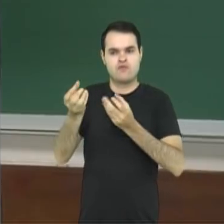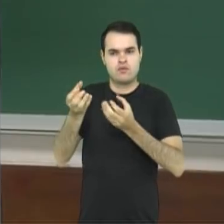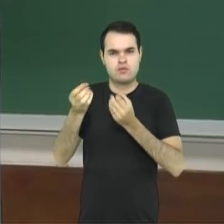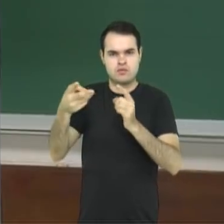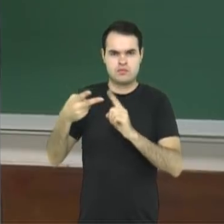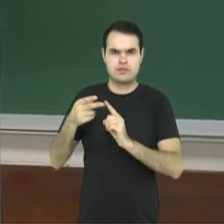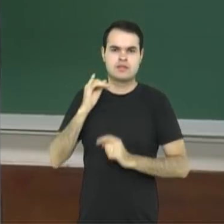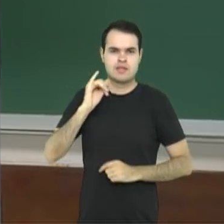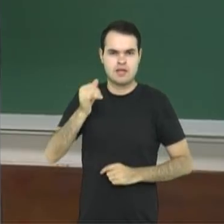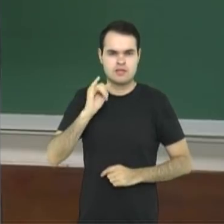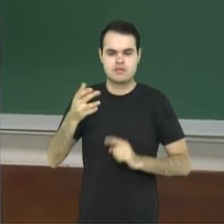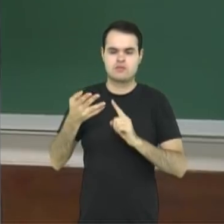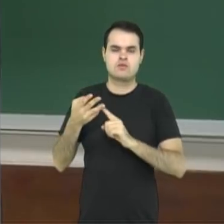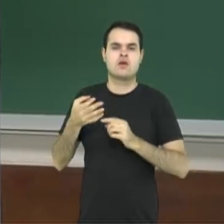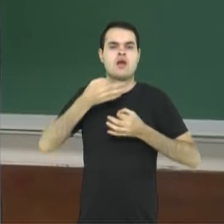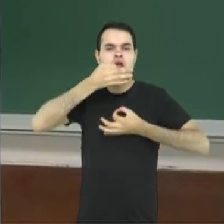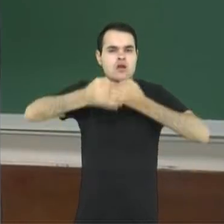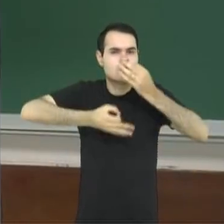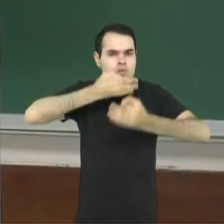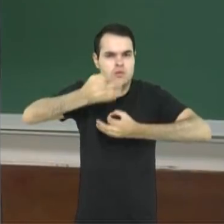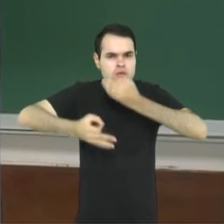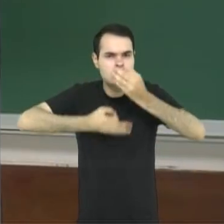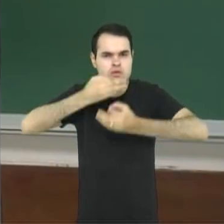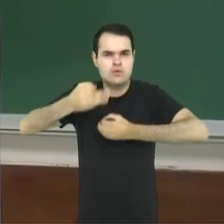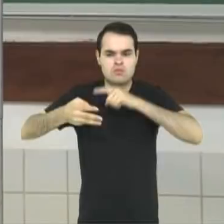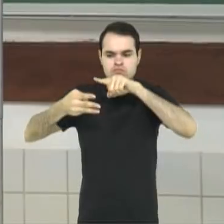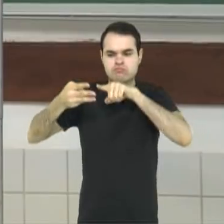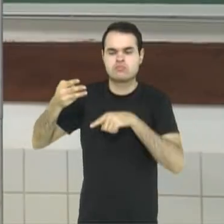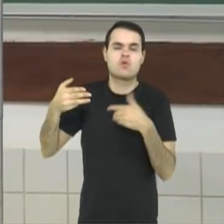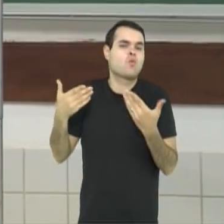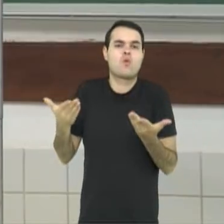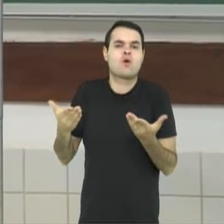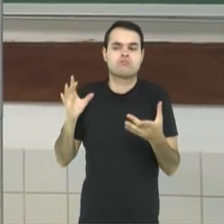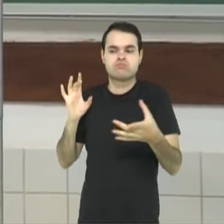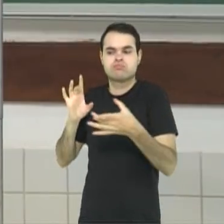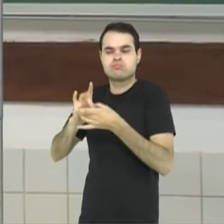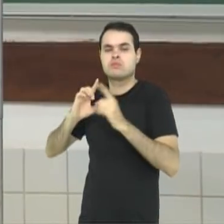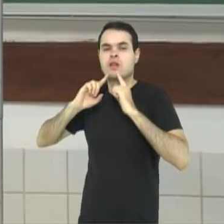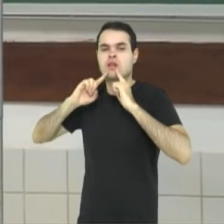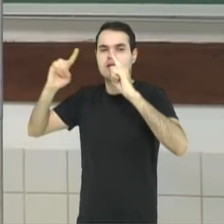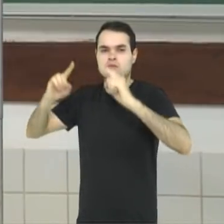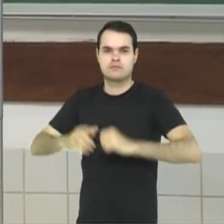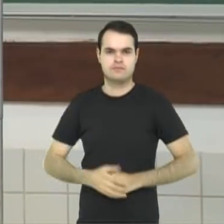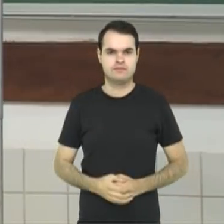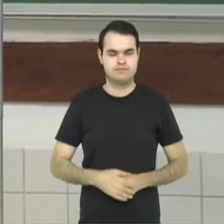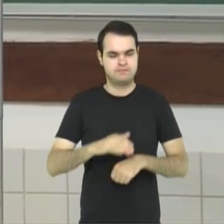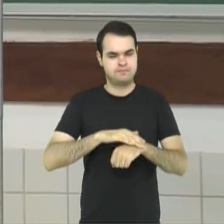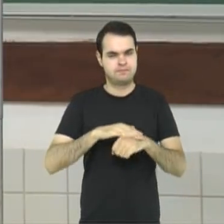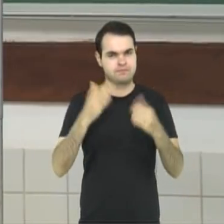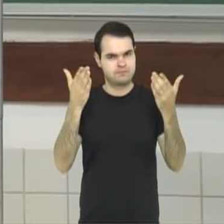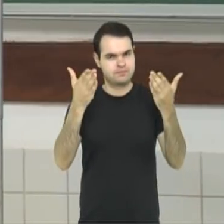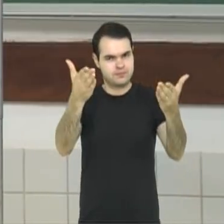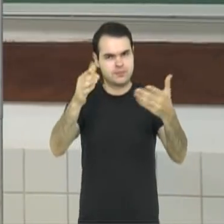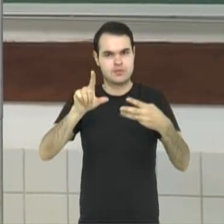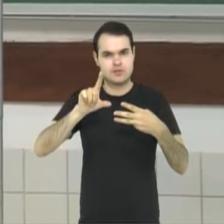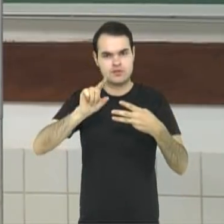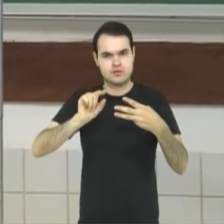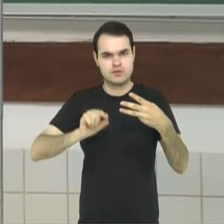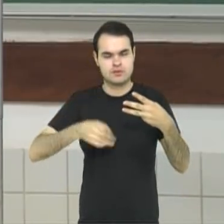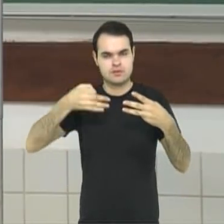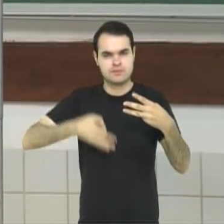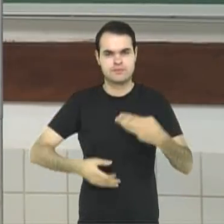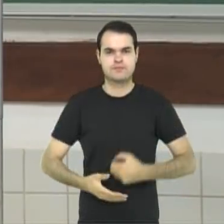ou argumentativo o texto que vai compor uma reclamação? Um tempo para vocês assinalarem uma